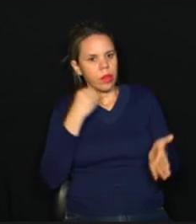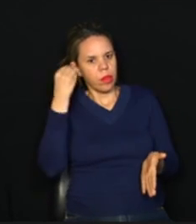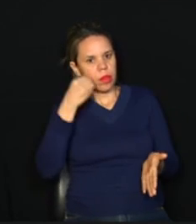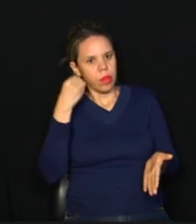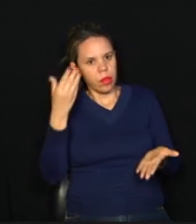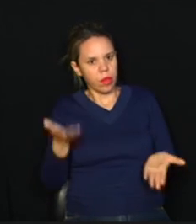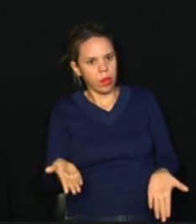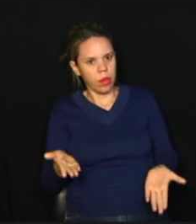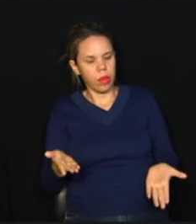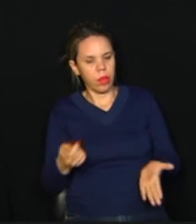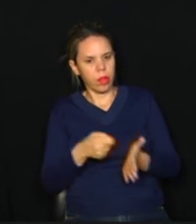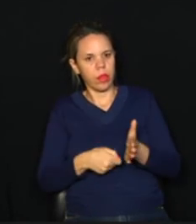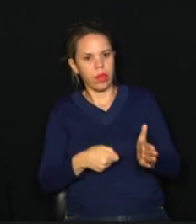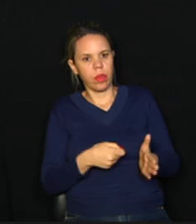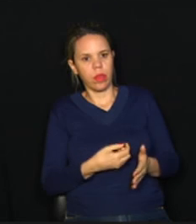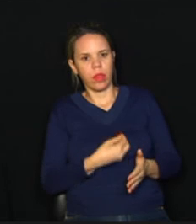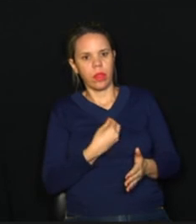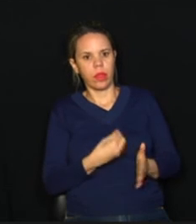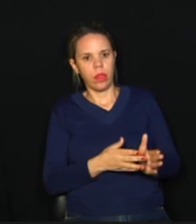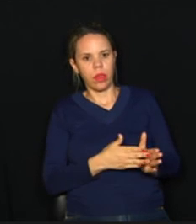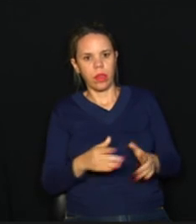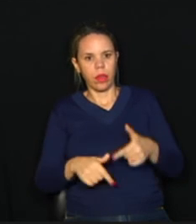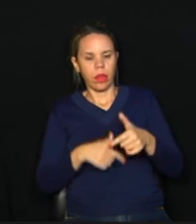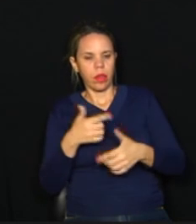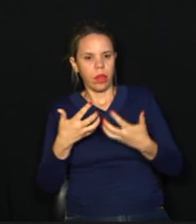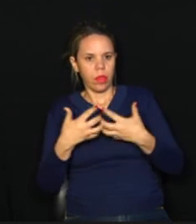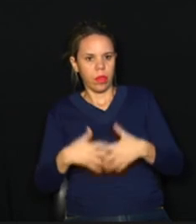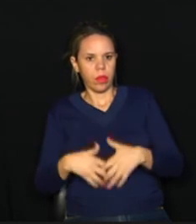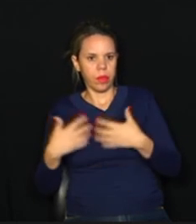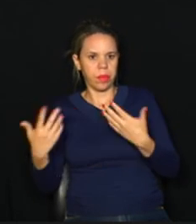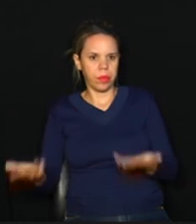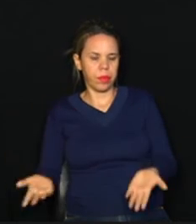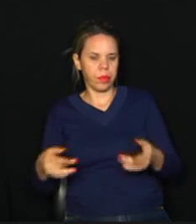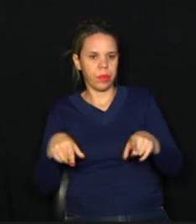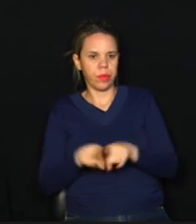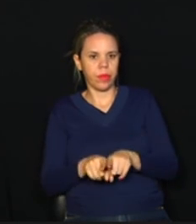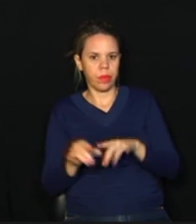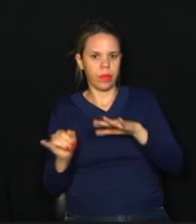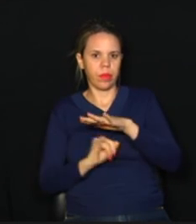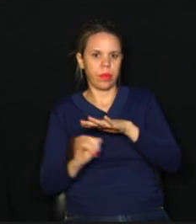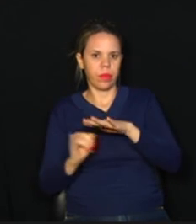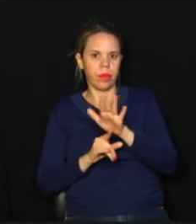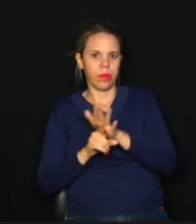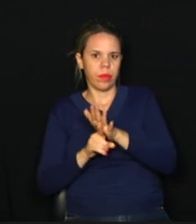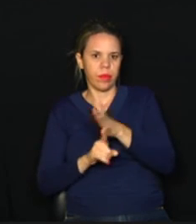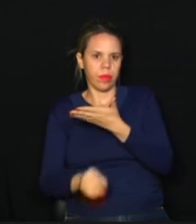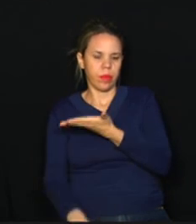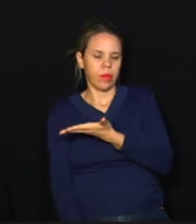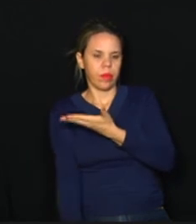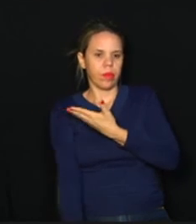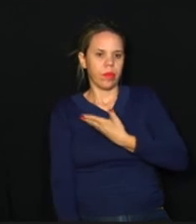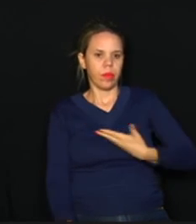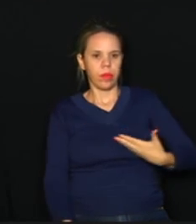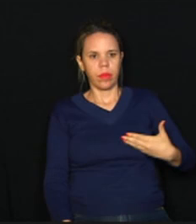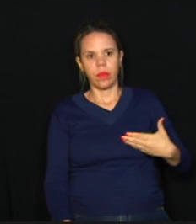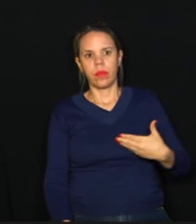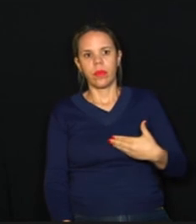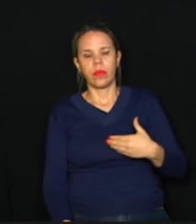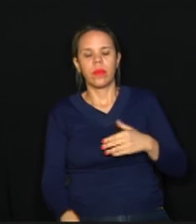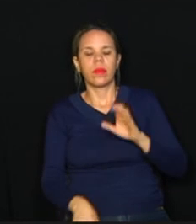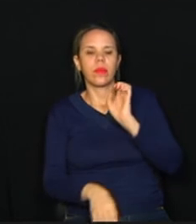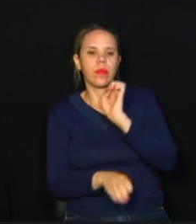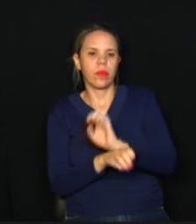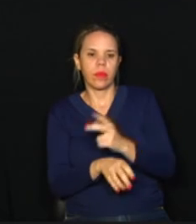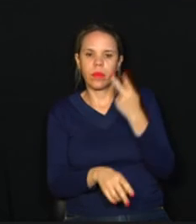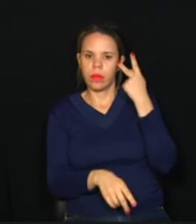conhecimento, dedicaram boa parte das suas vidas também aos institutos de pesquisa aqui do estado de São Paulo, que sofrem